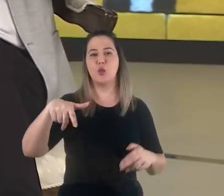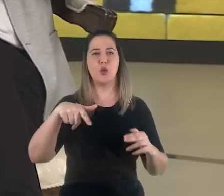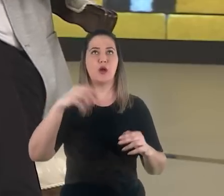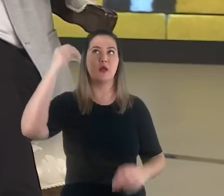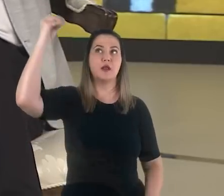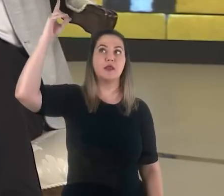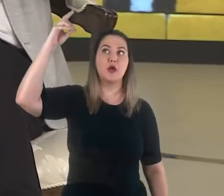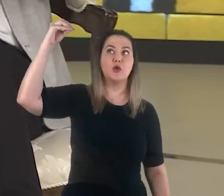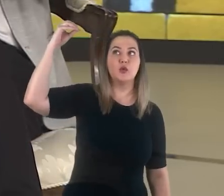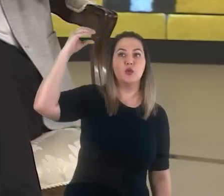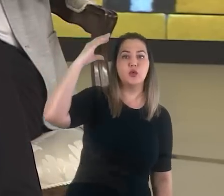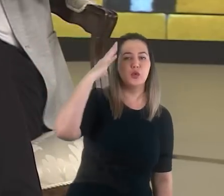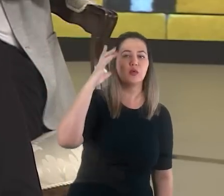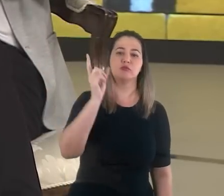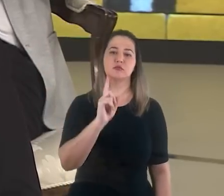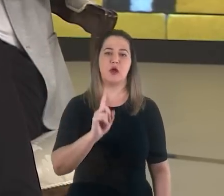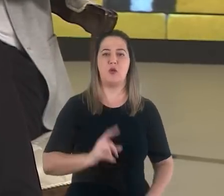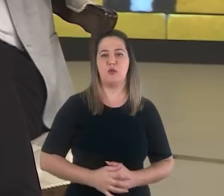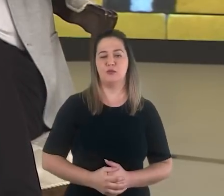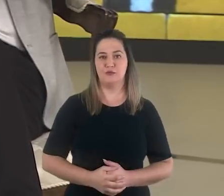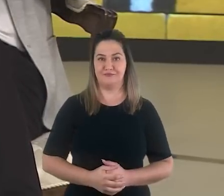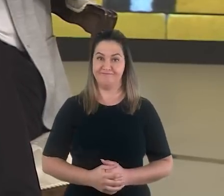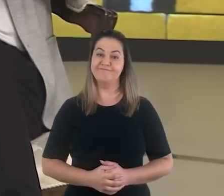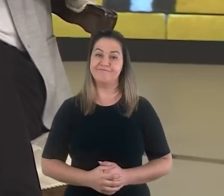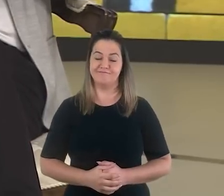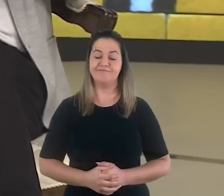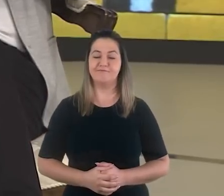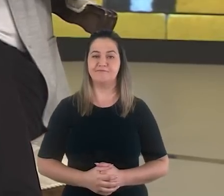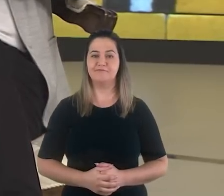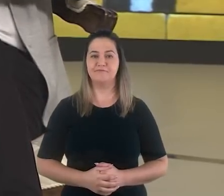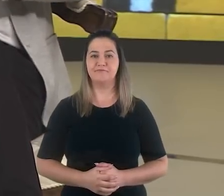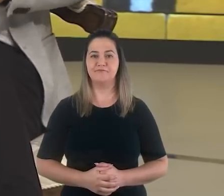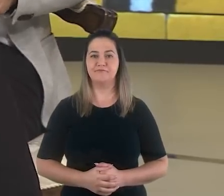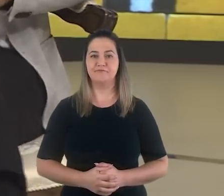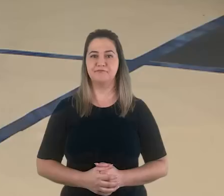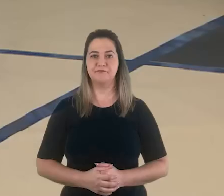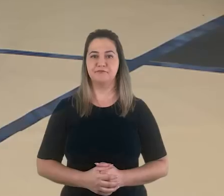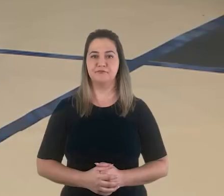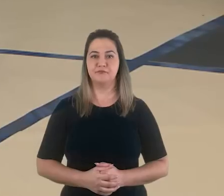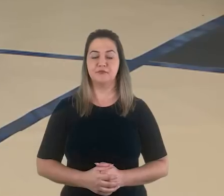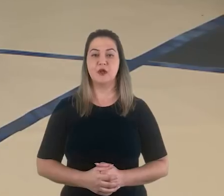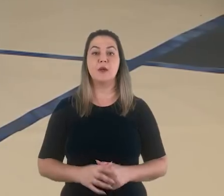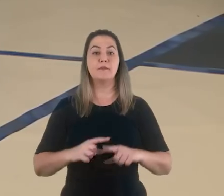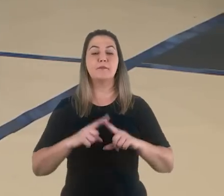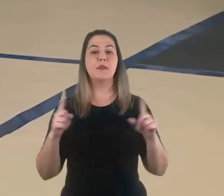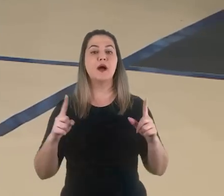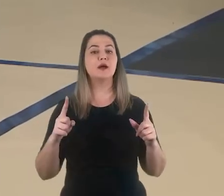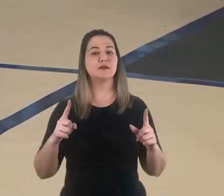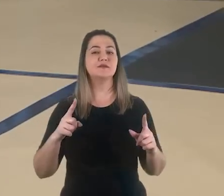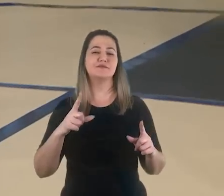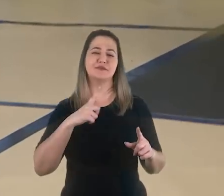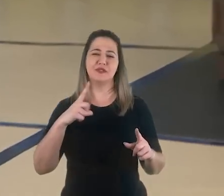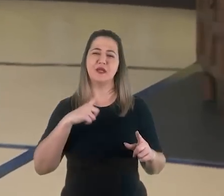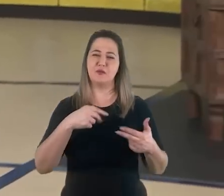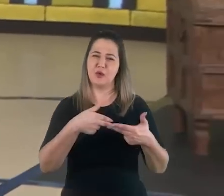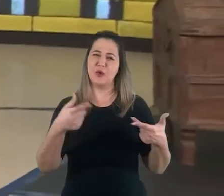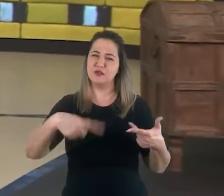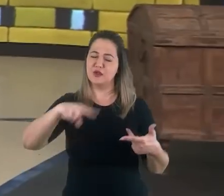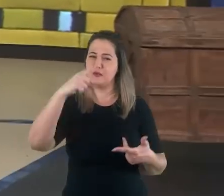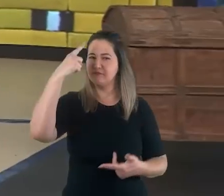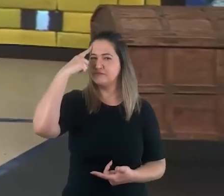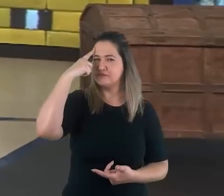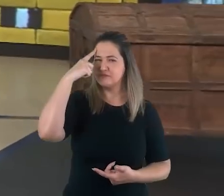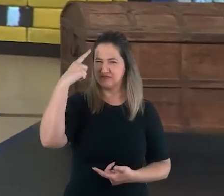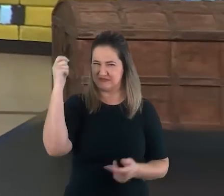que foi apenas um plágio da cultura da época. Contudo, há aqui a questão de se saber se